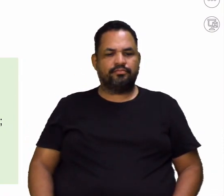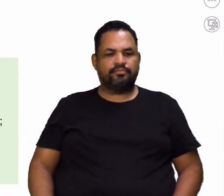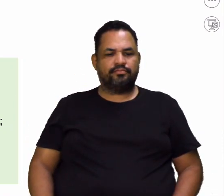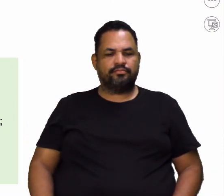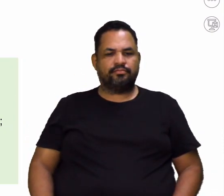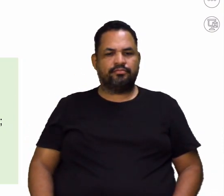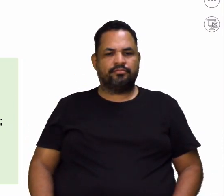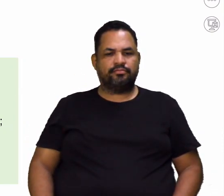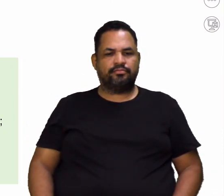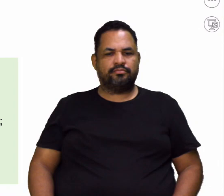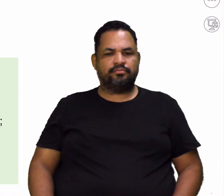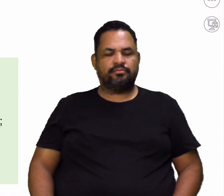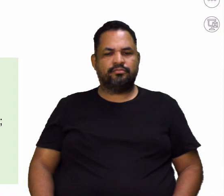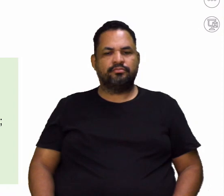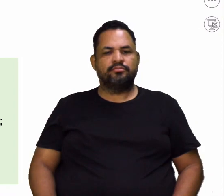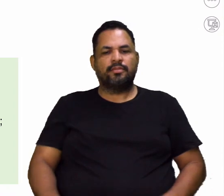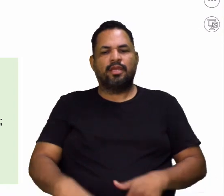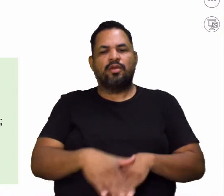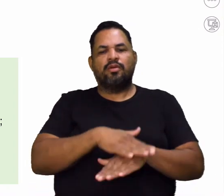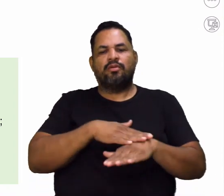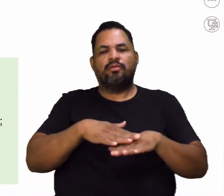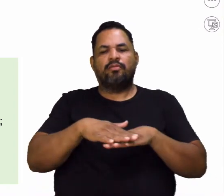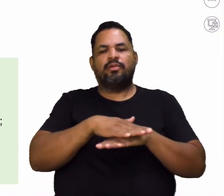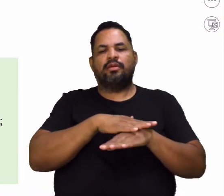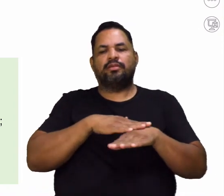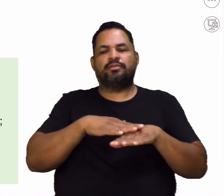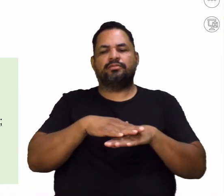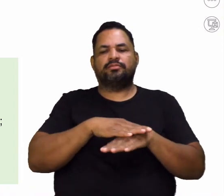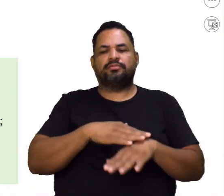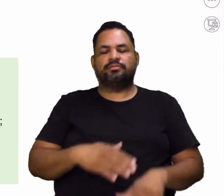nosso tom de conversa